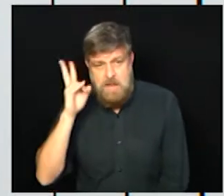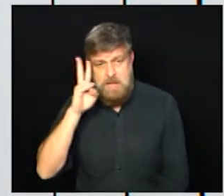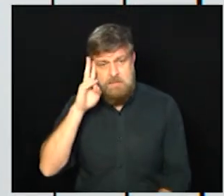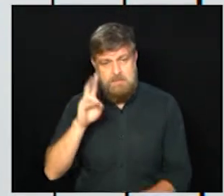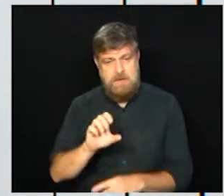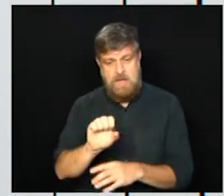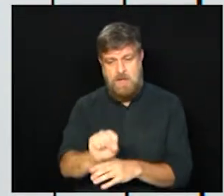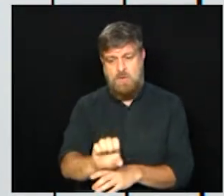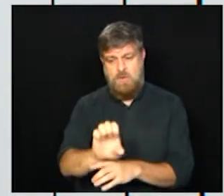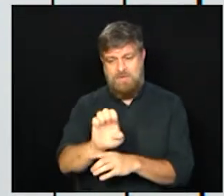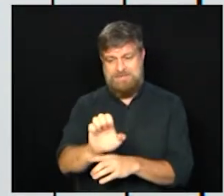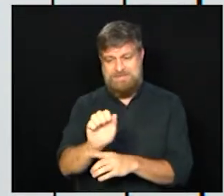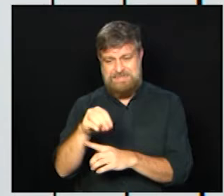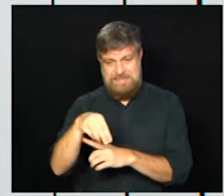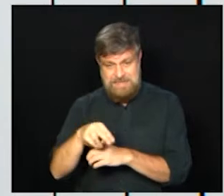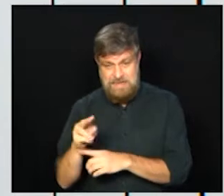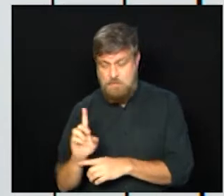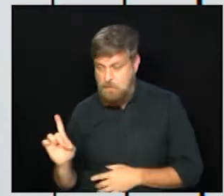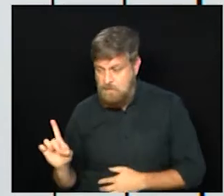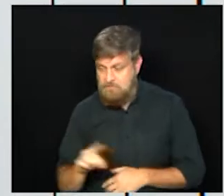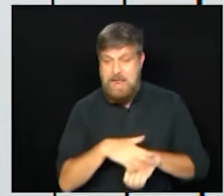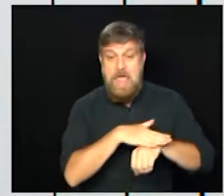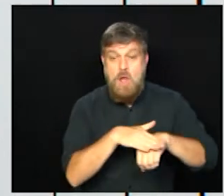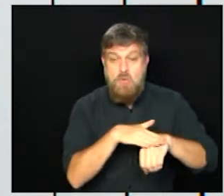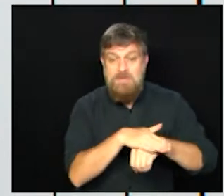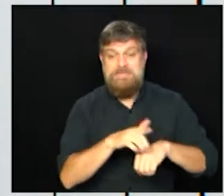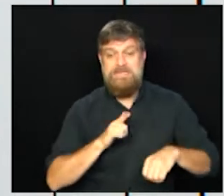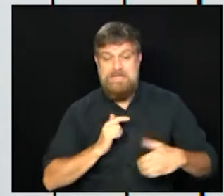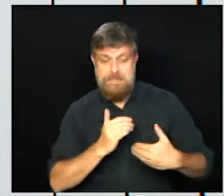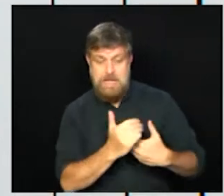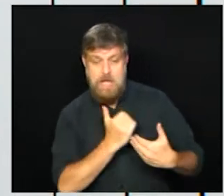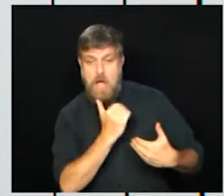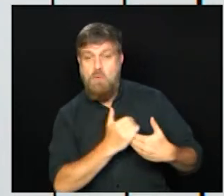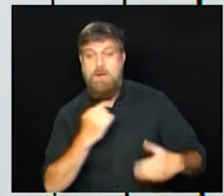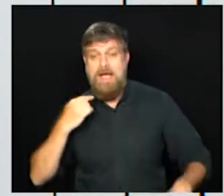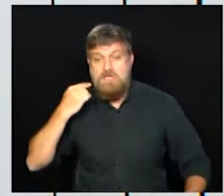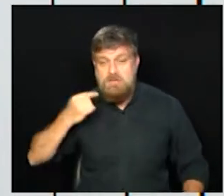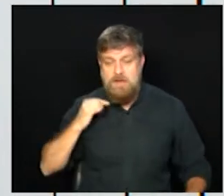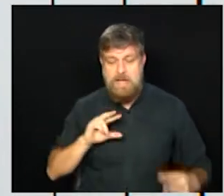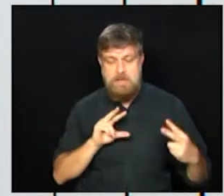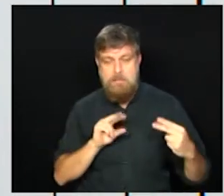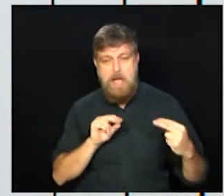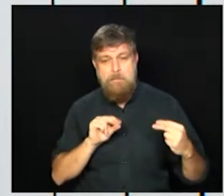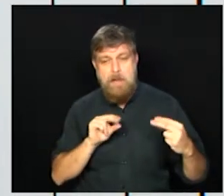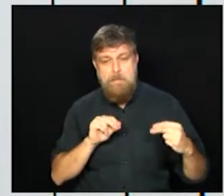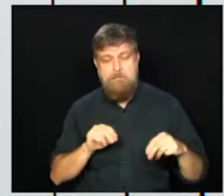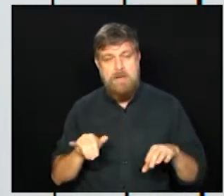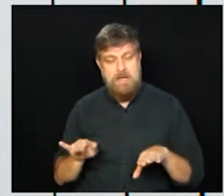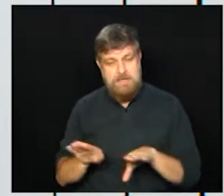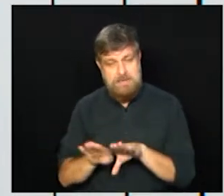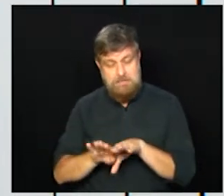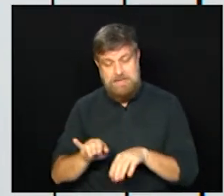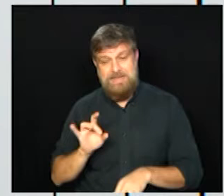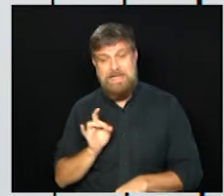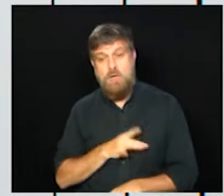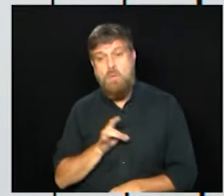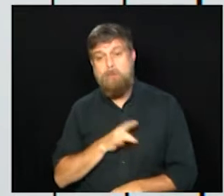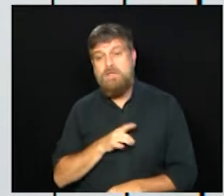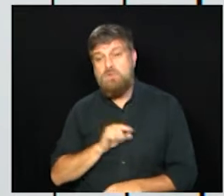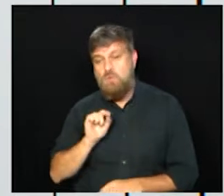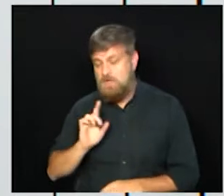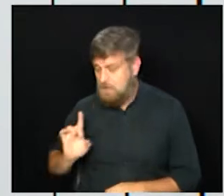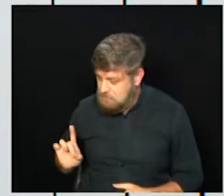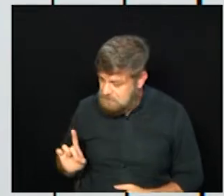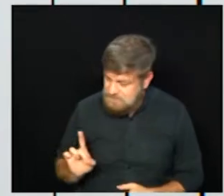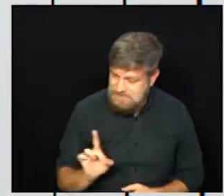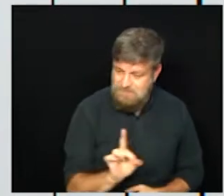são as consequências disso, né? De como que você pode buscar alternativas para isso. E eu acho que tem um outro medo também, que é o fato de você ir